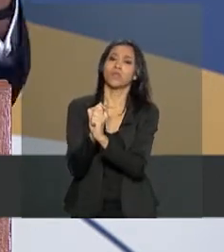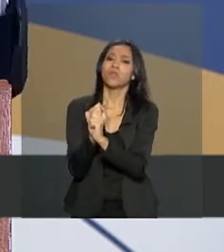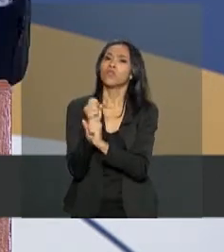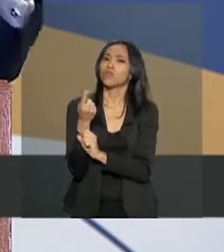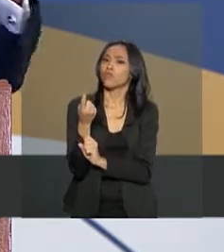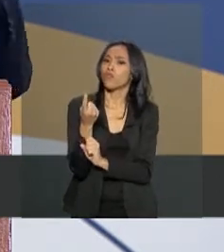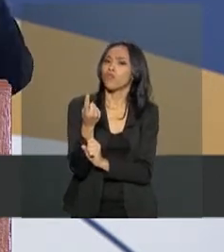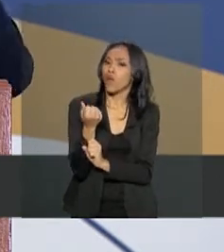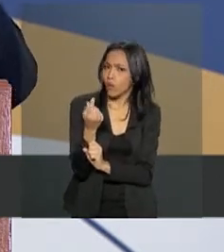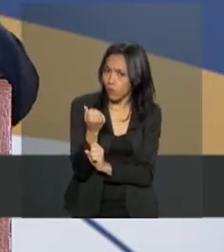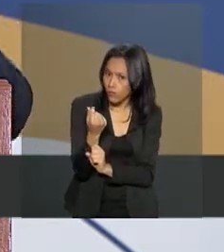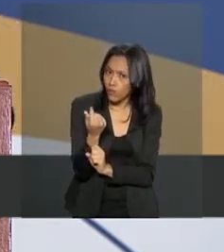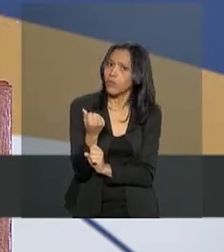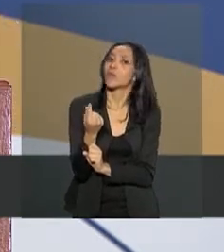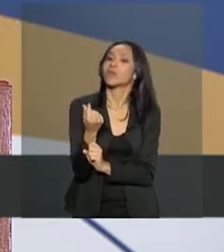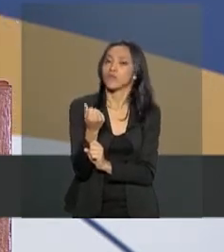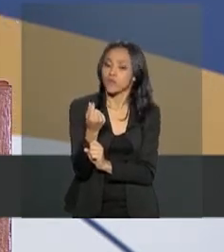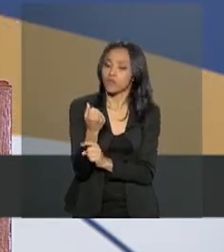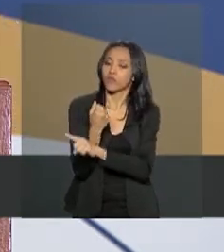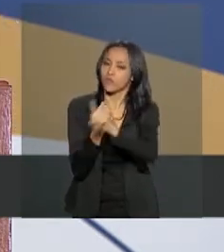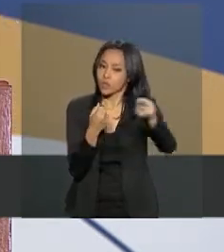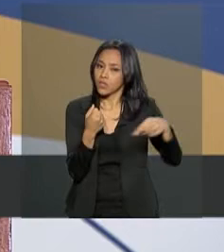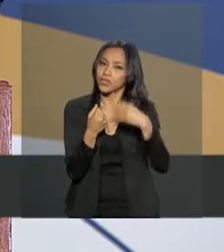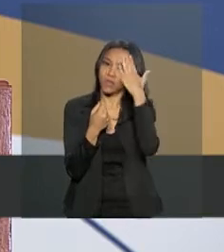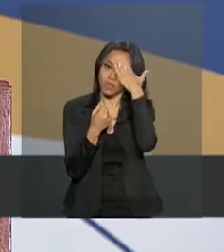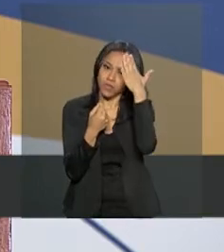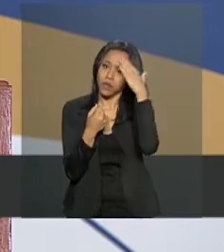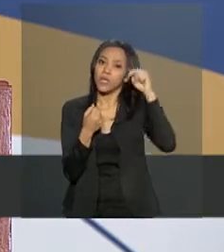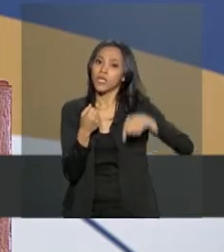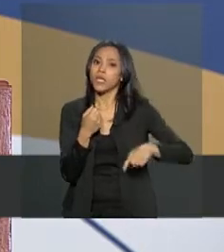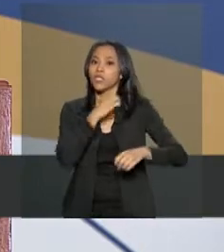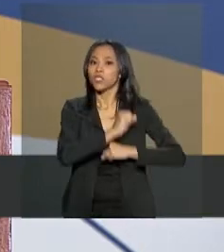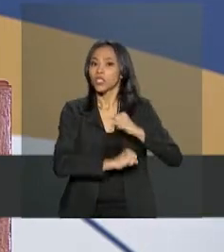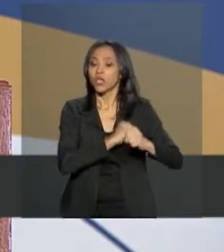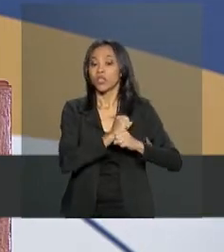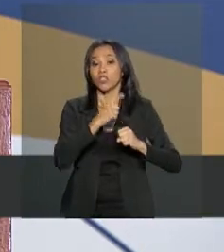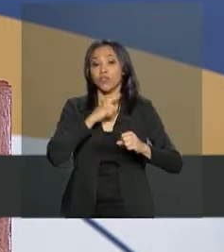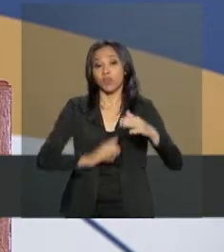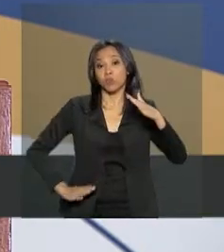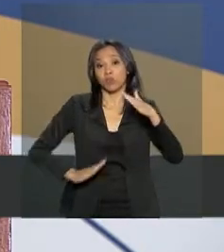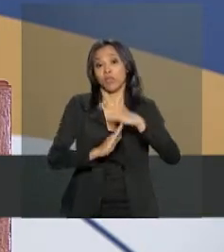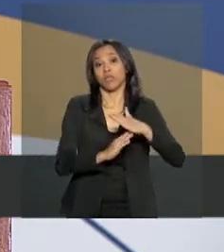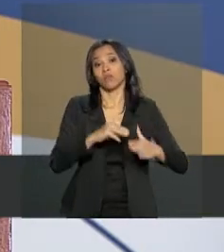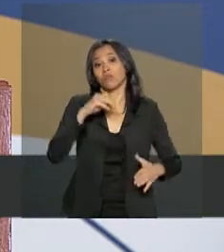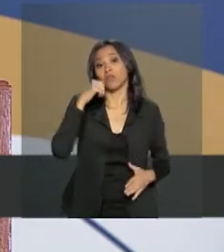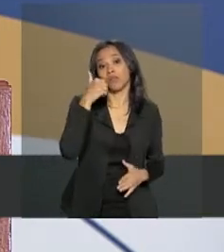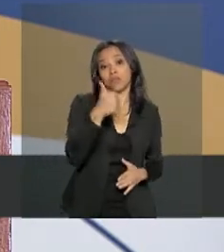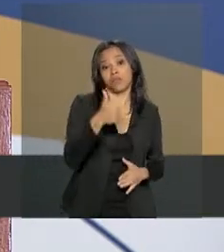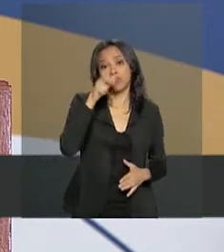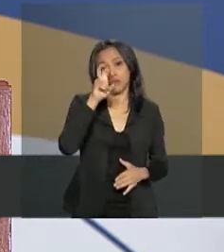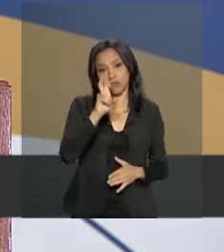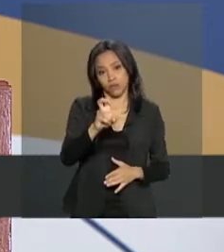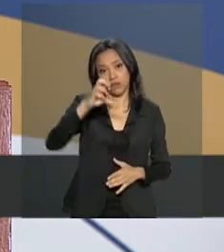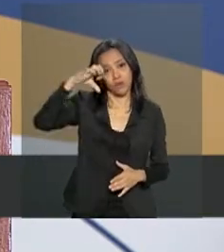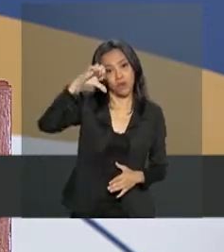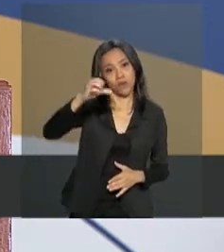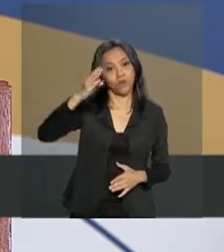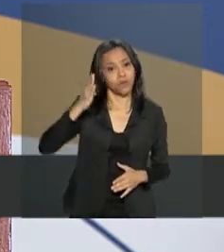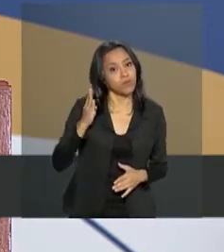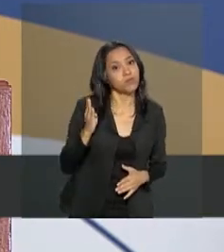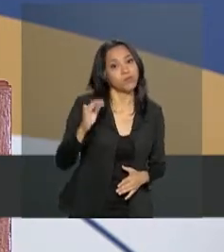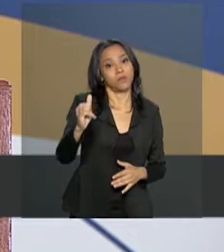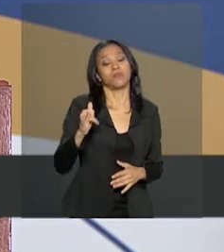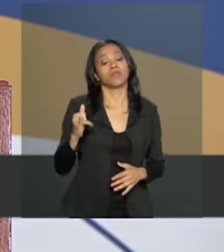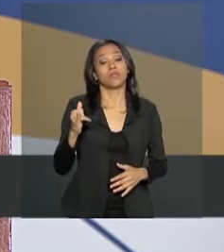remanesceram vocês sabem que neste ano nós temos um teto e 159 bilhões e neste